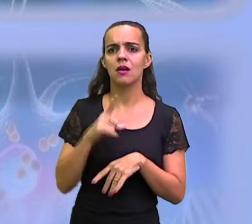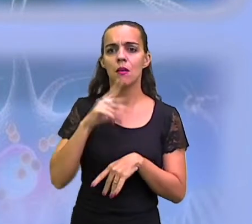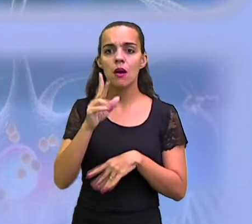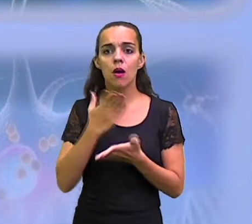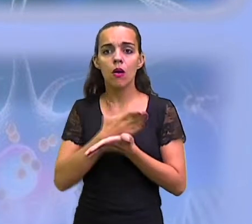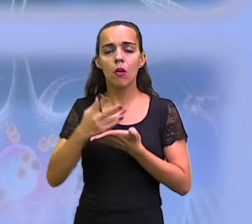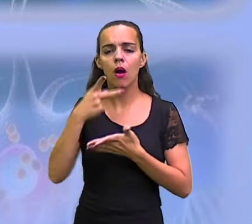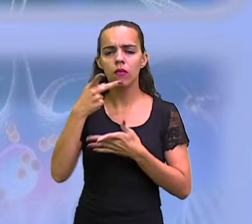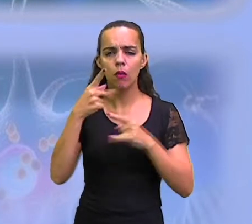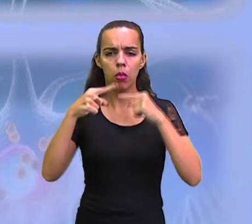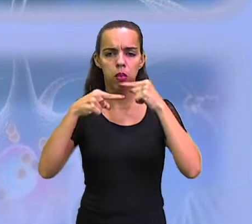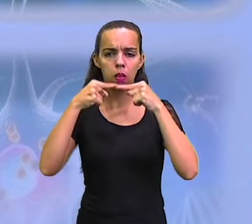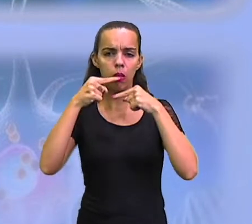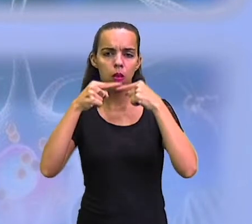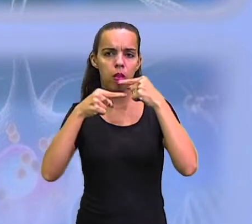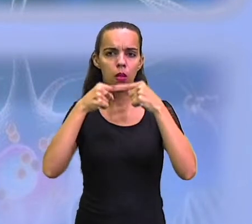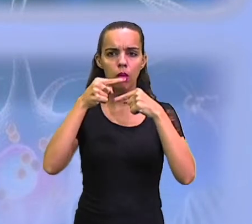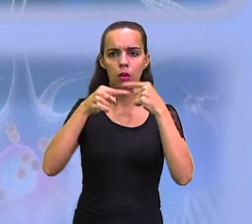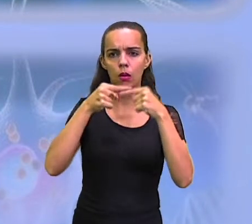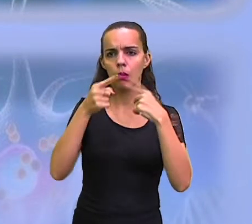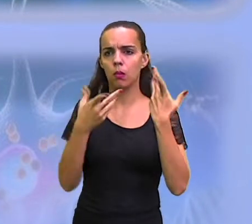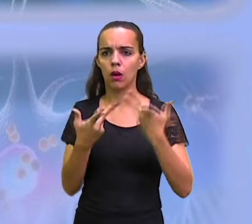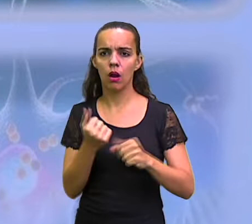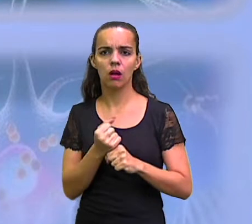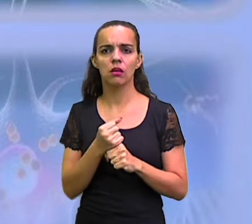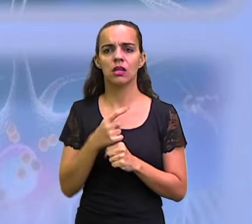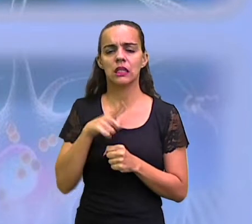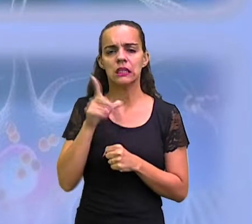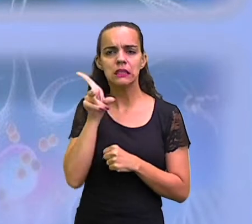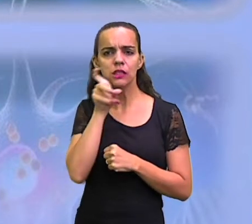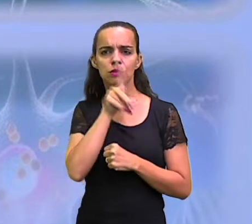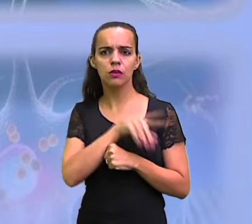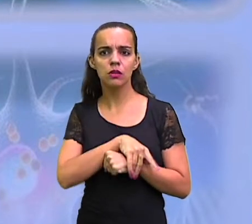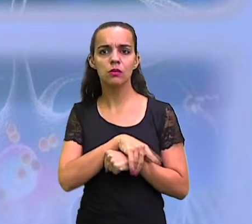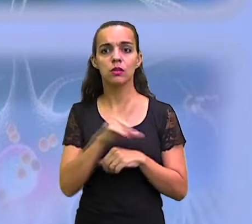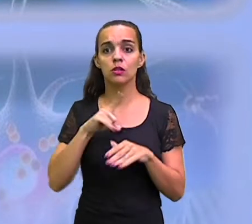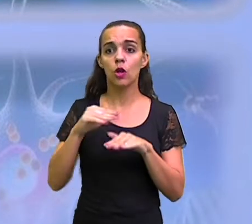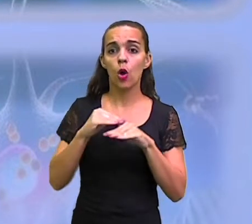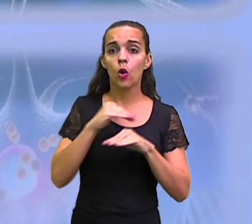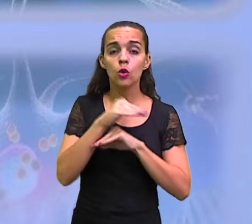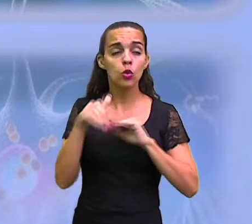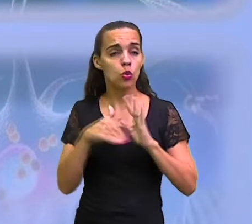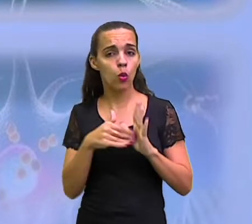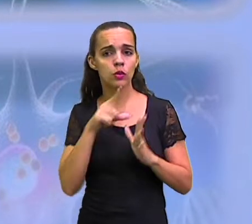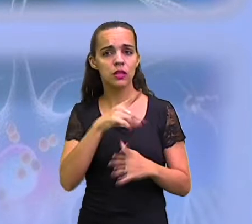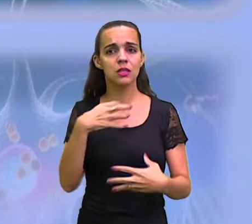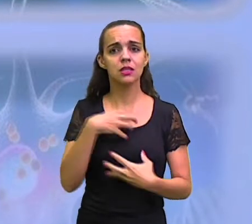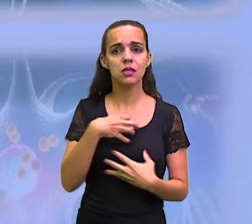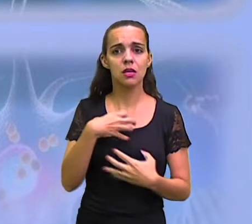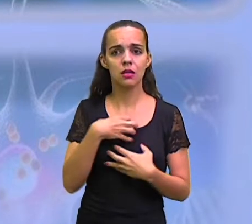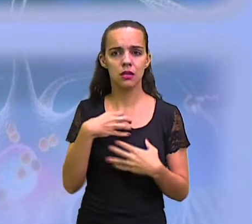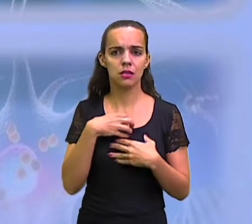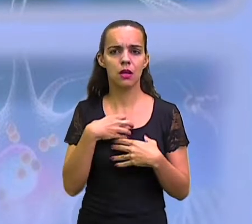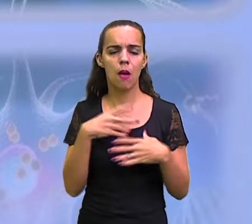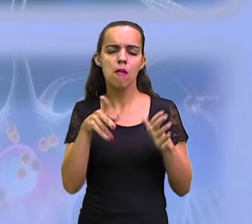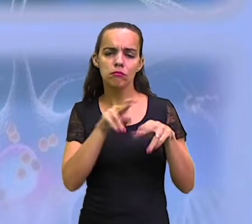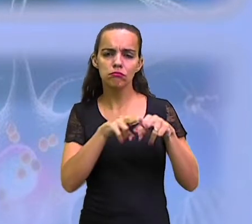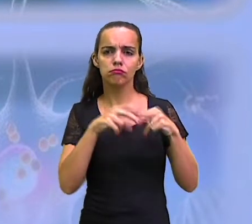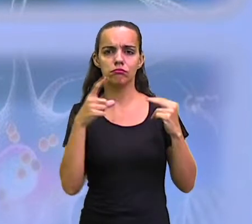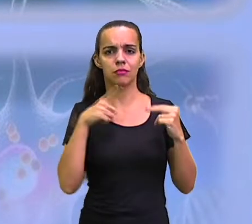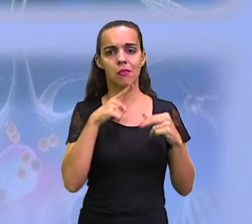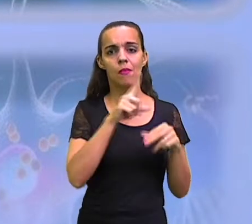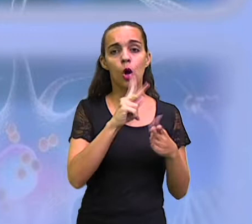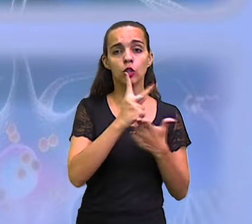fala começa a ficar um pouquinho arrastada, embolada. Então, todos estes sintomas, eles vão sendo